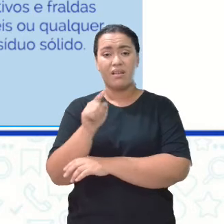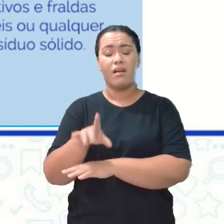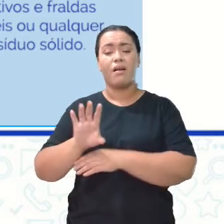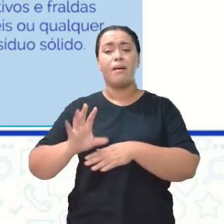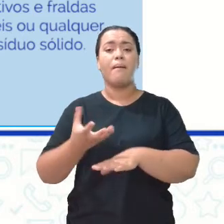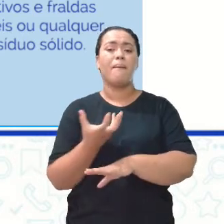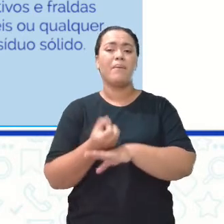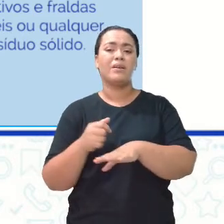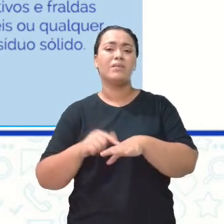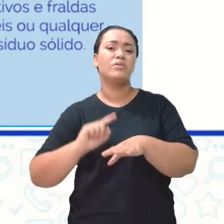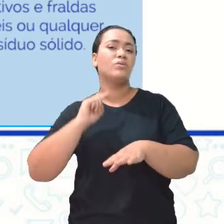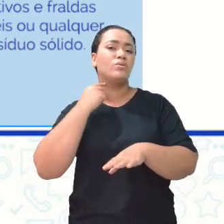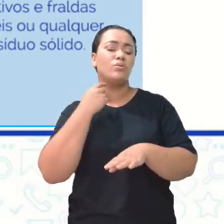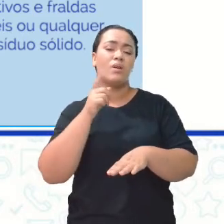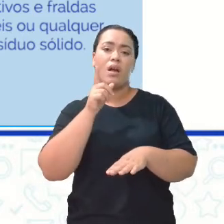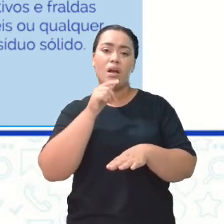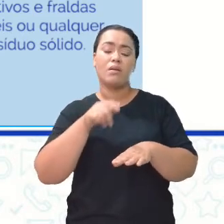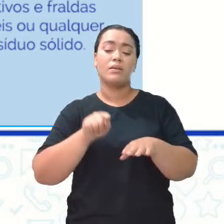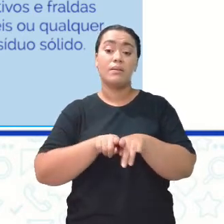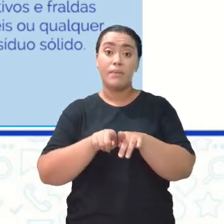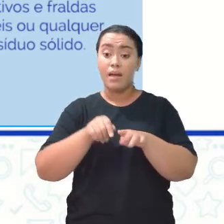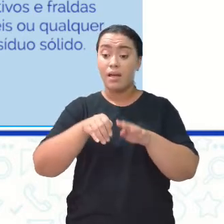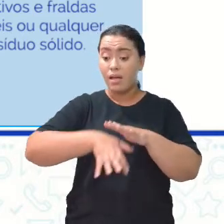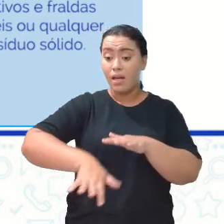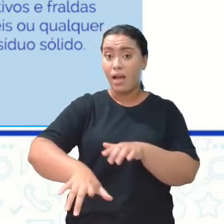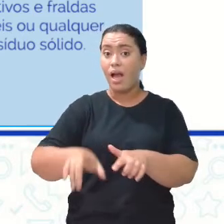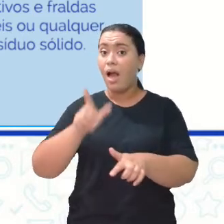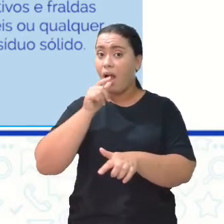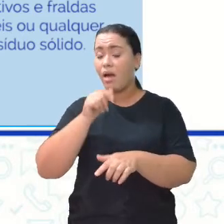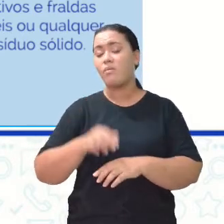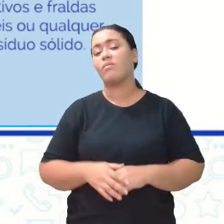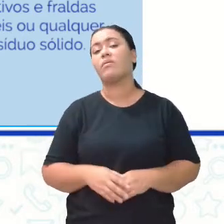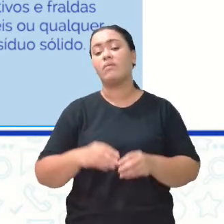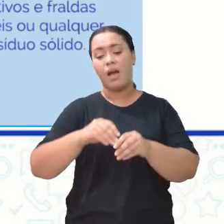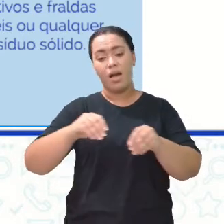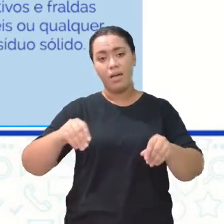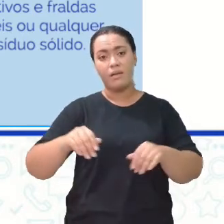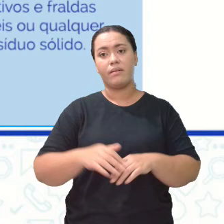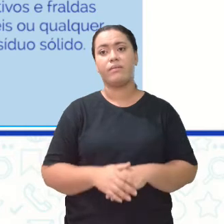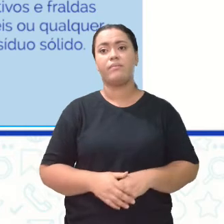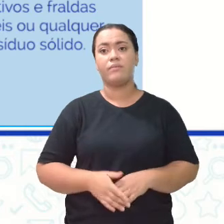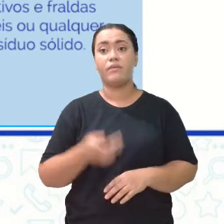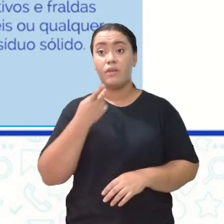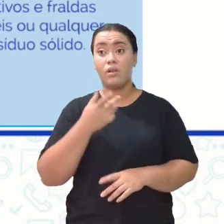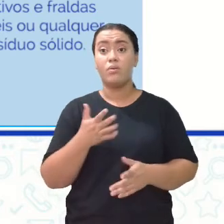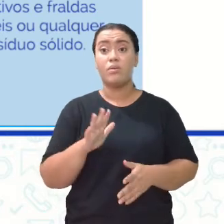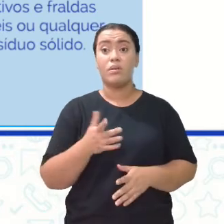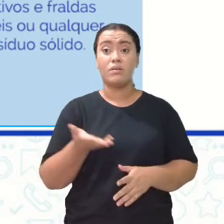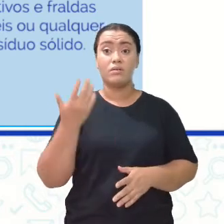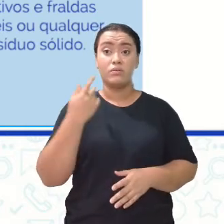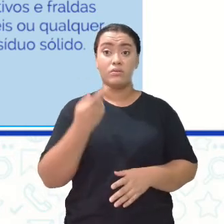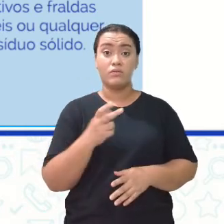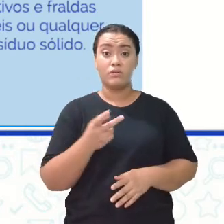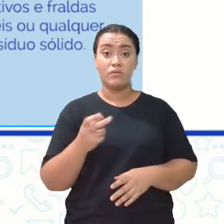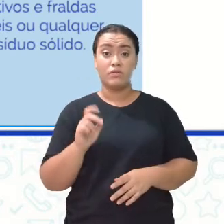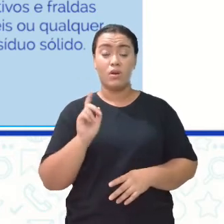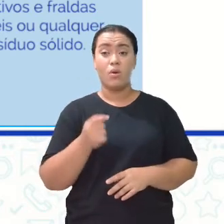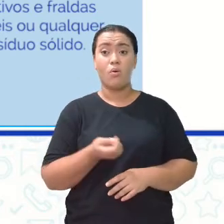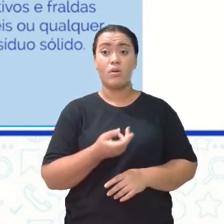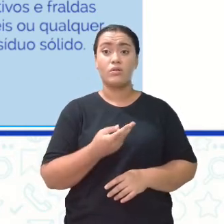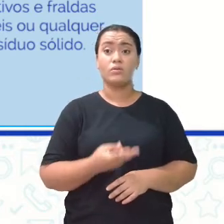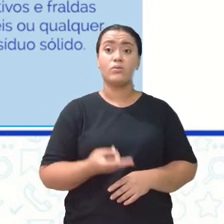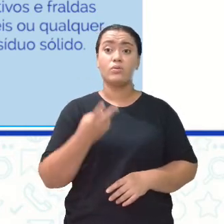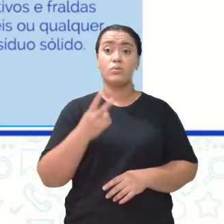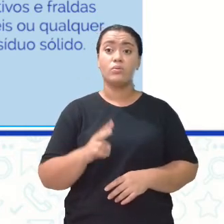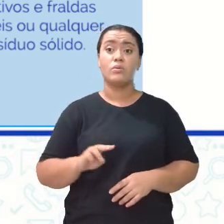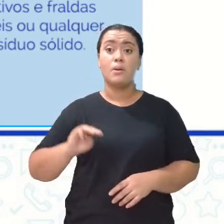contamina solo e água. Olha essa informação, no ano 2020 foram retiradas quase 2.000 toneladas de resíduo da rede de